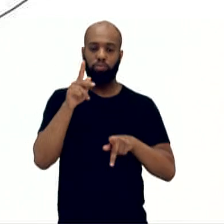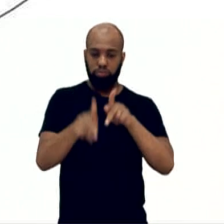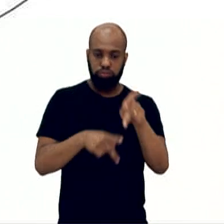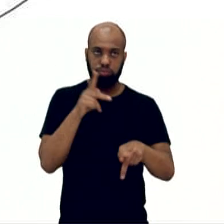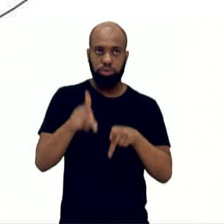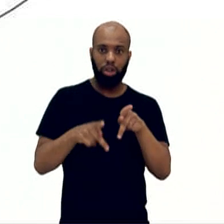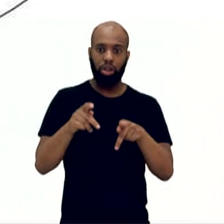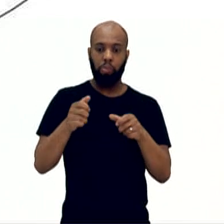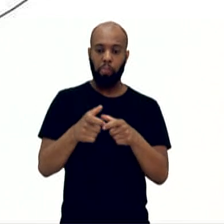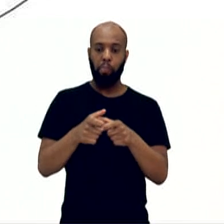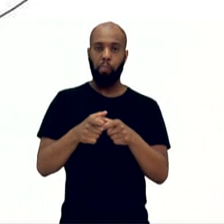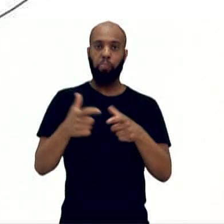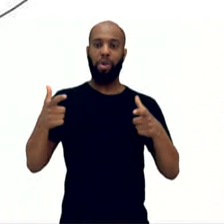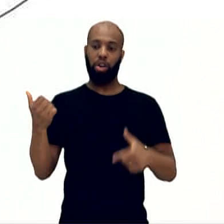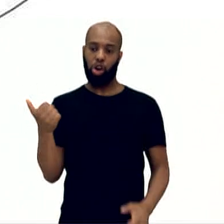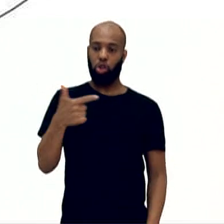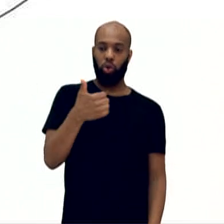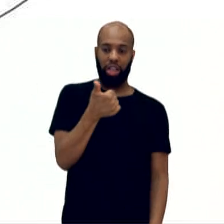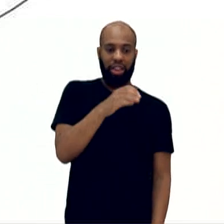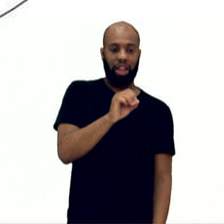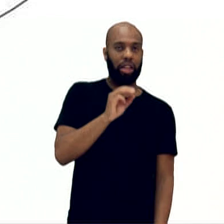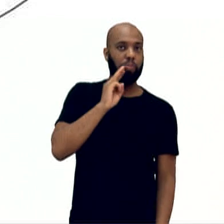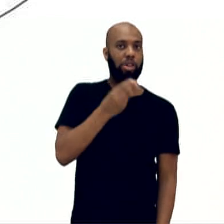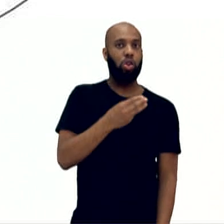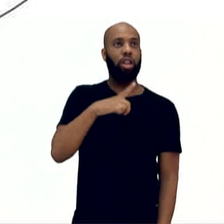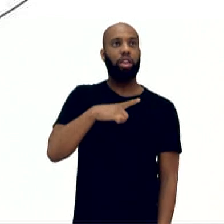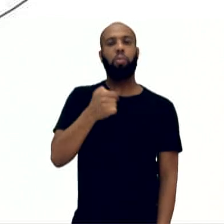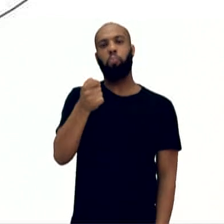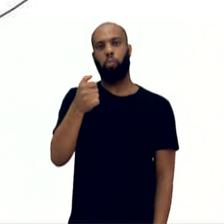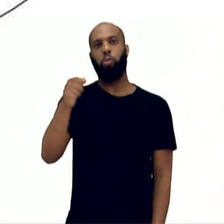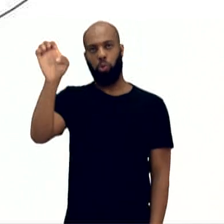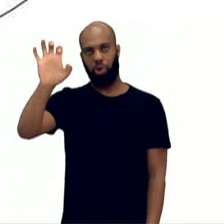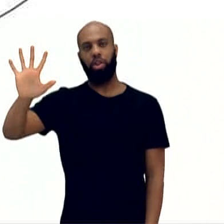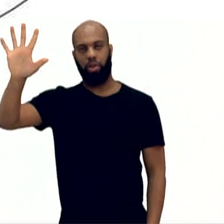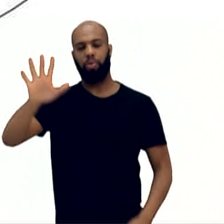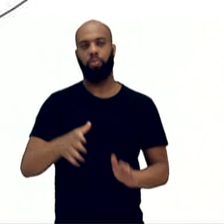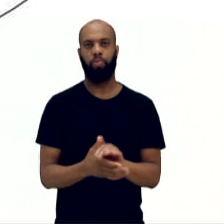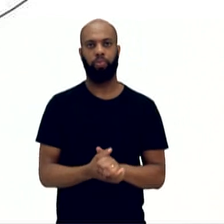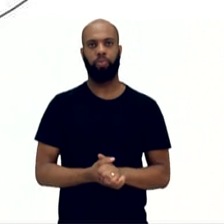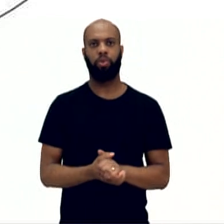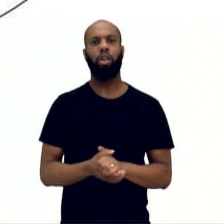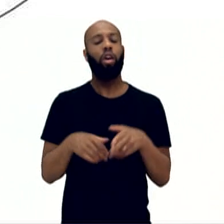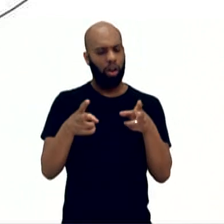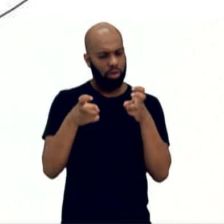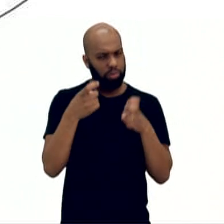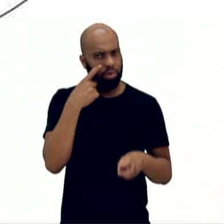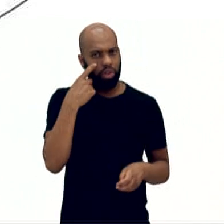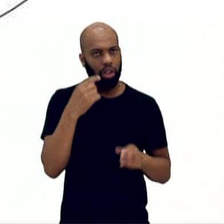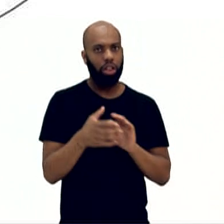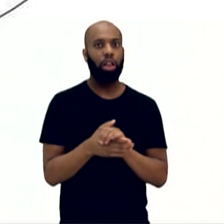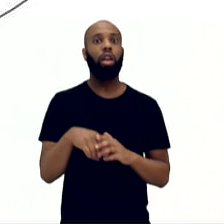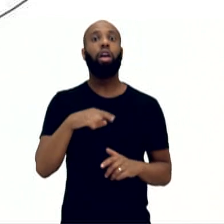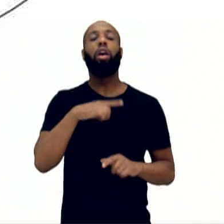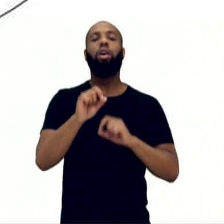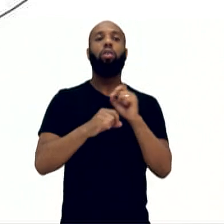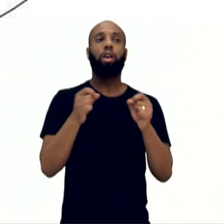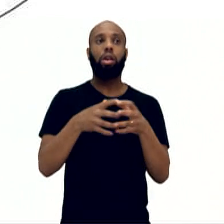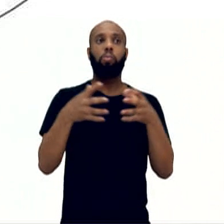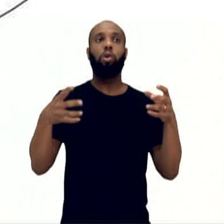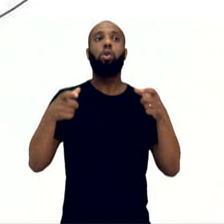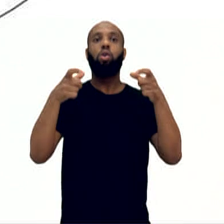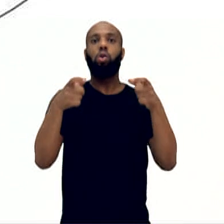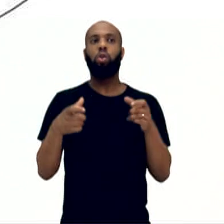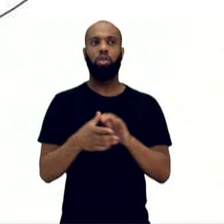população maior do que 10 milhões, nós temos poucas na Europa. Percebam que nós vamos ter uma concentração